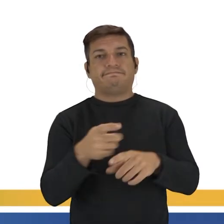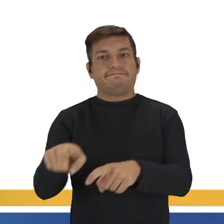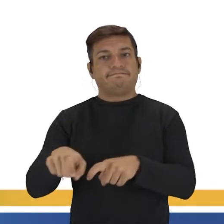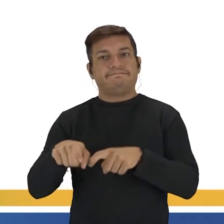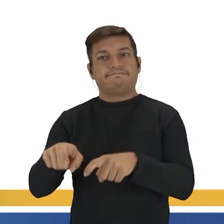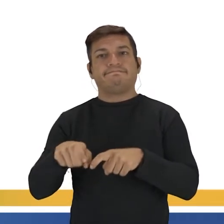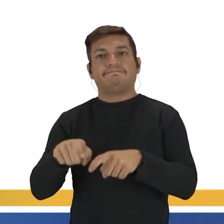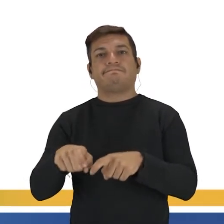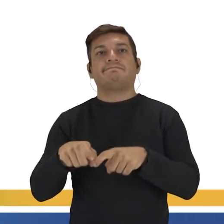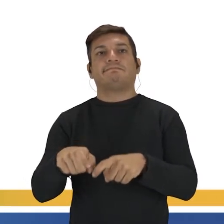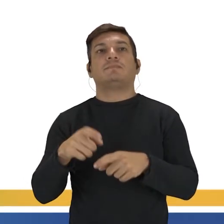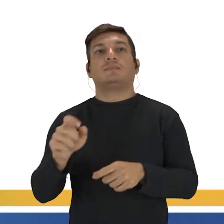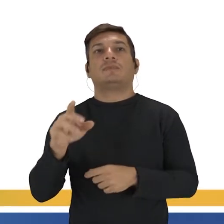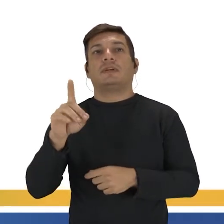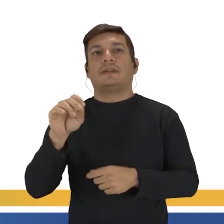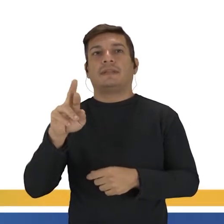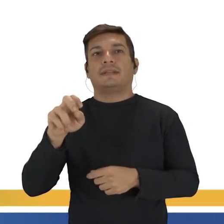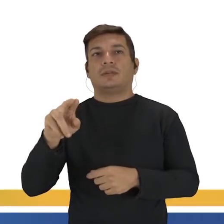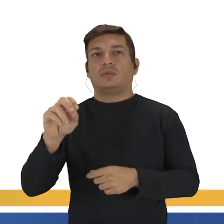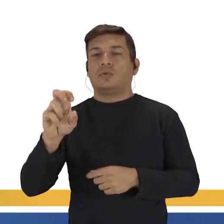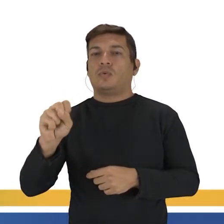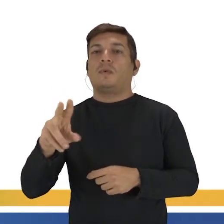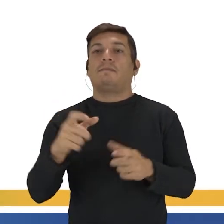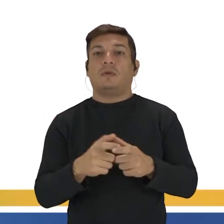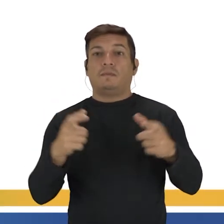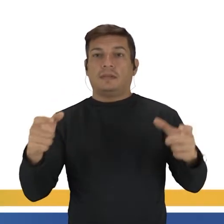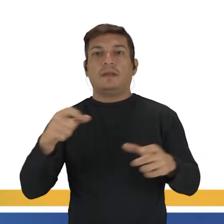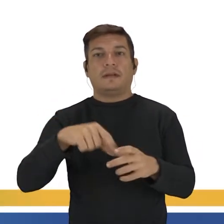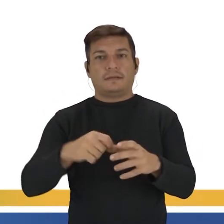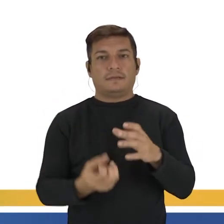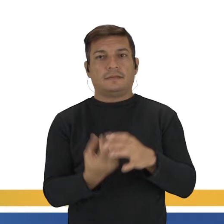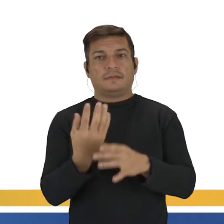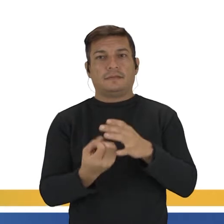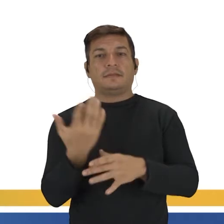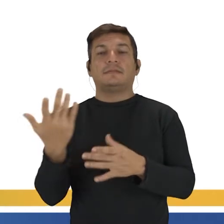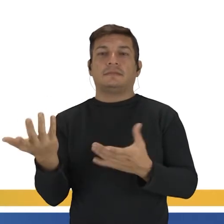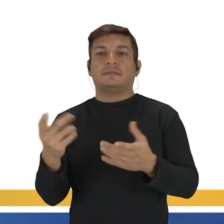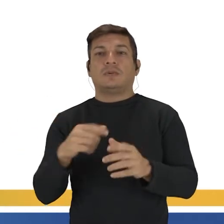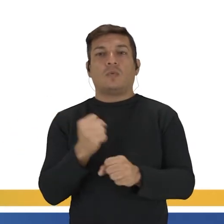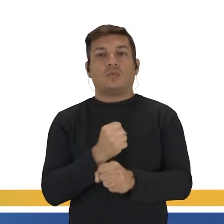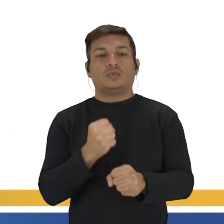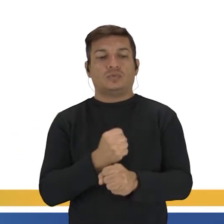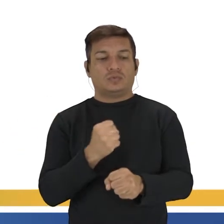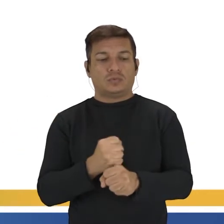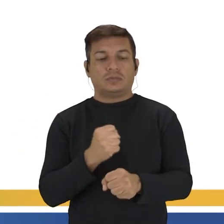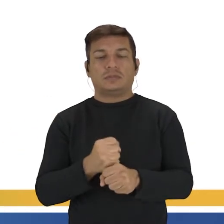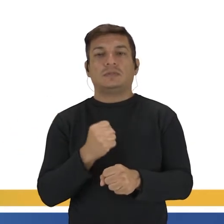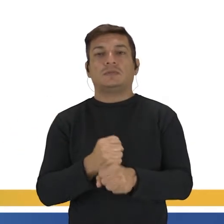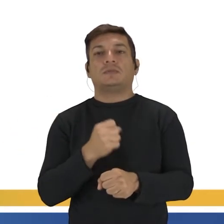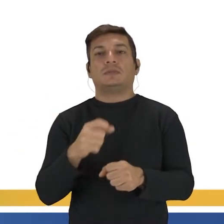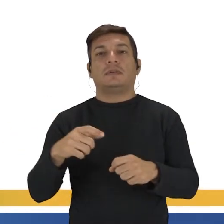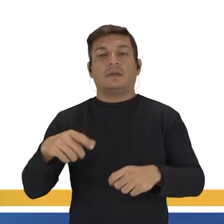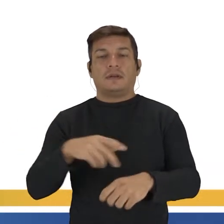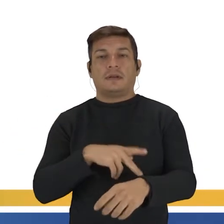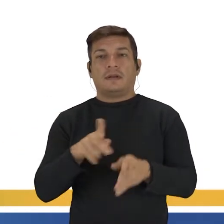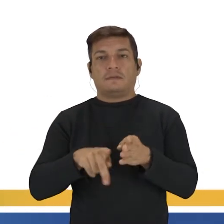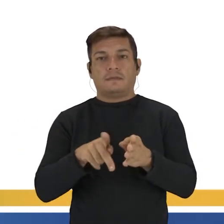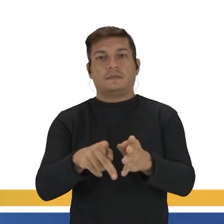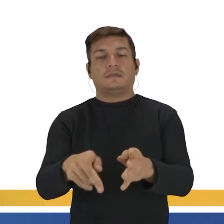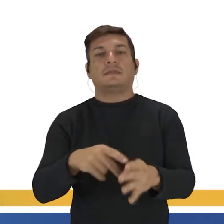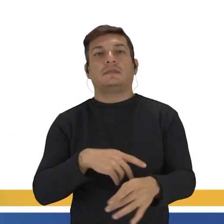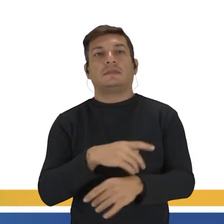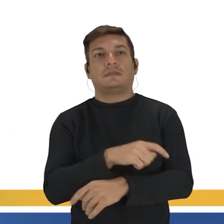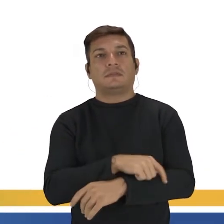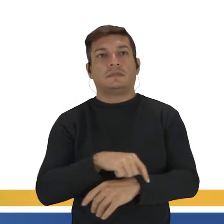e drenou os campos? Para aumentar a agricultura. Construiu estradas, usinas e ferrovias com o objetivo